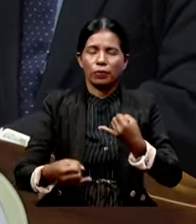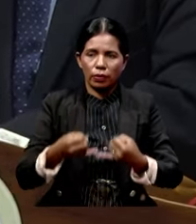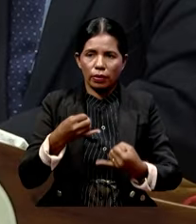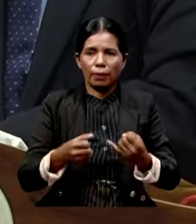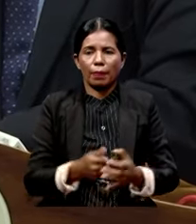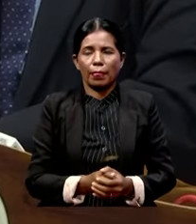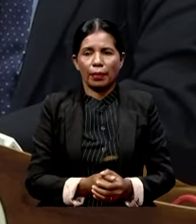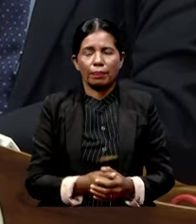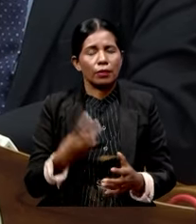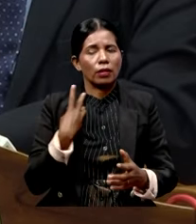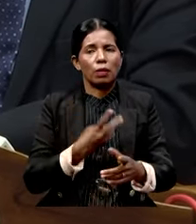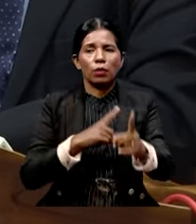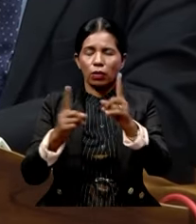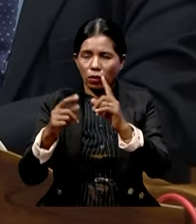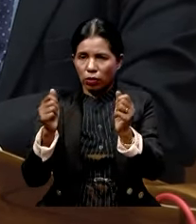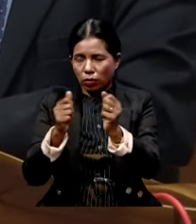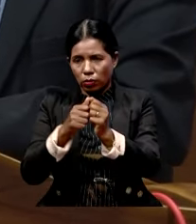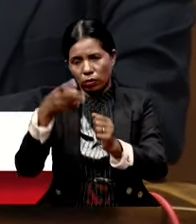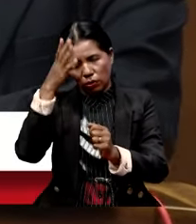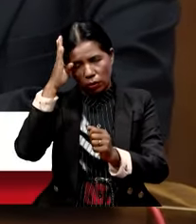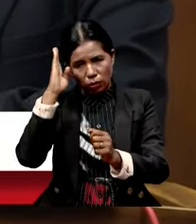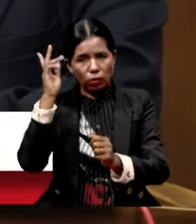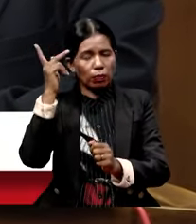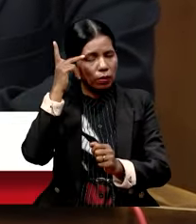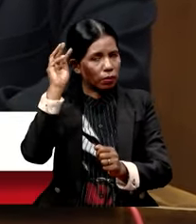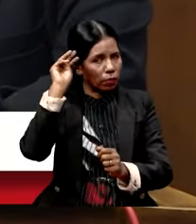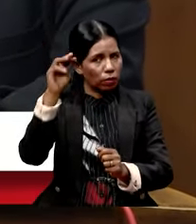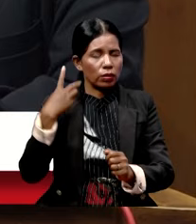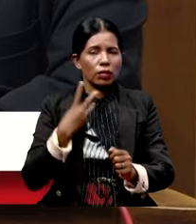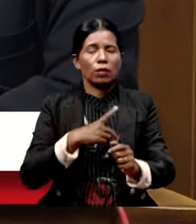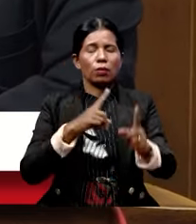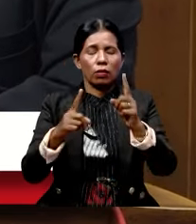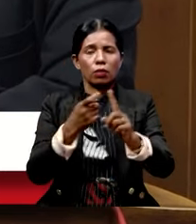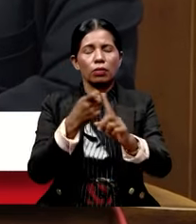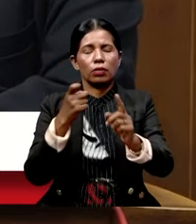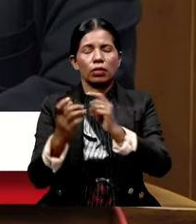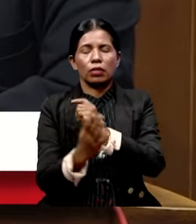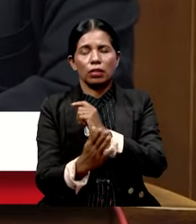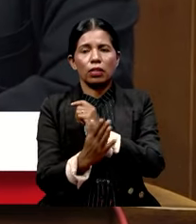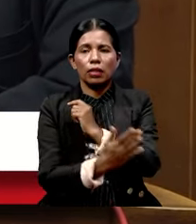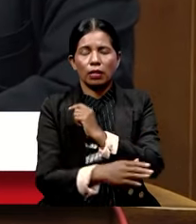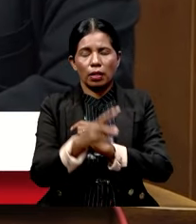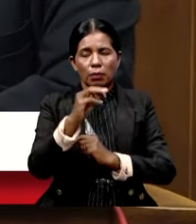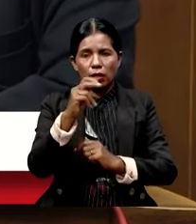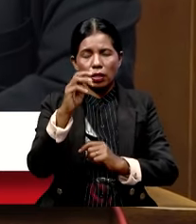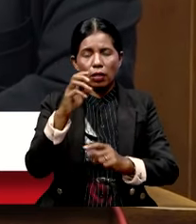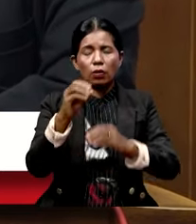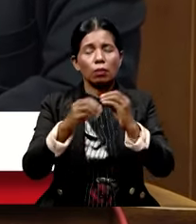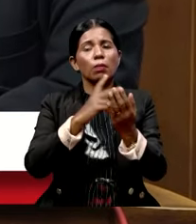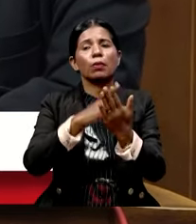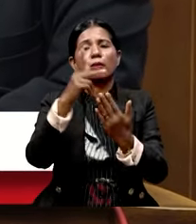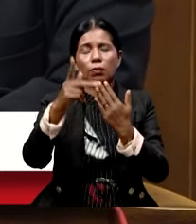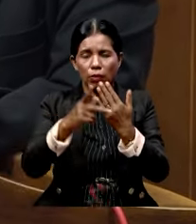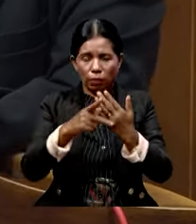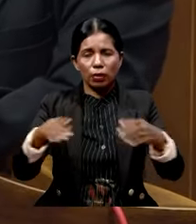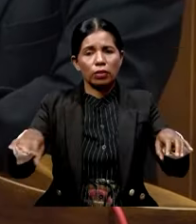a falar com o senhor primeiro-ministro e também com o ministro dos Estrangeiros sobre o nosso programa estratégico de